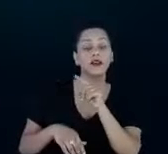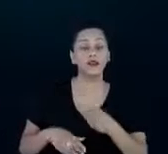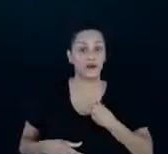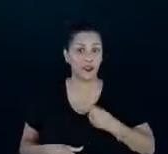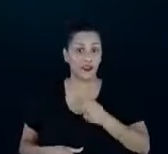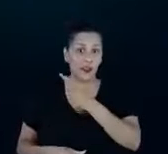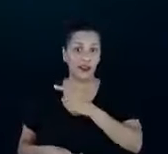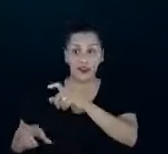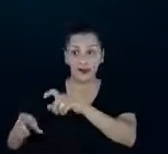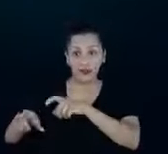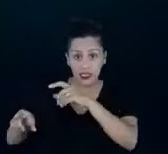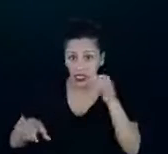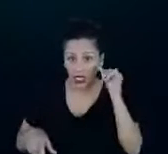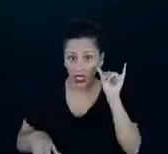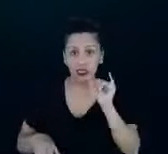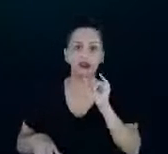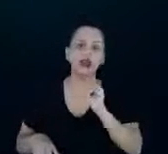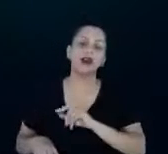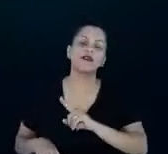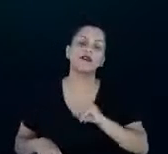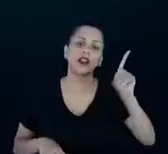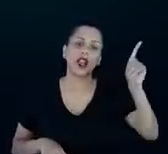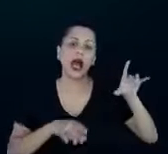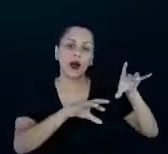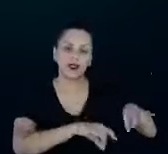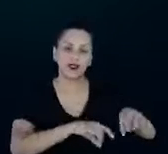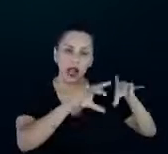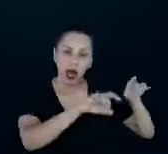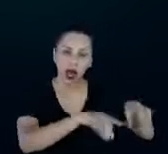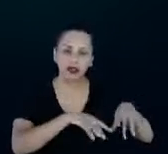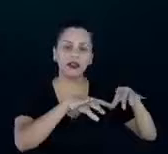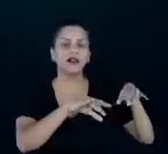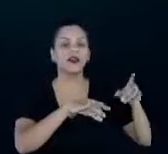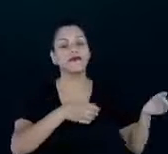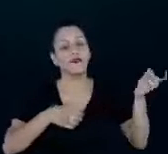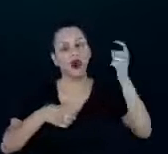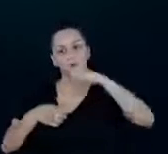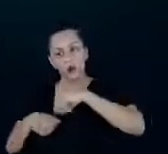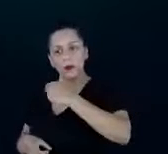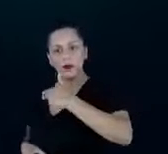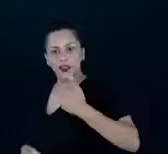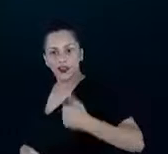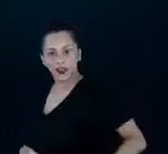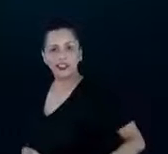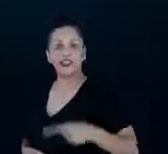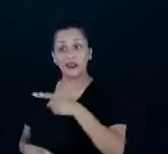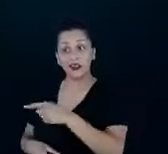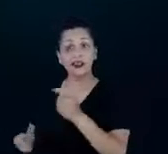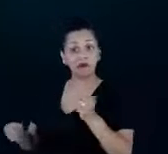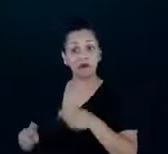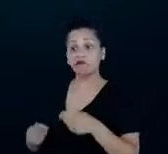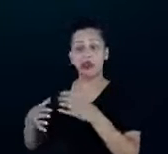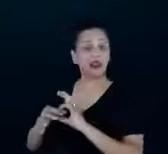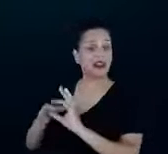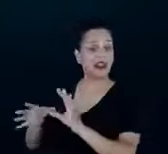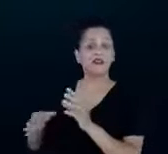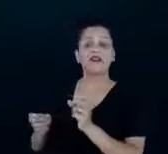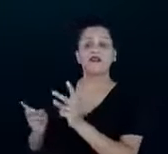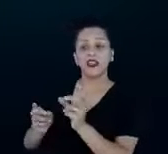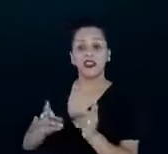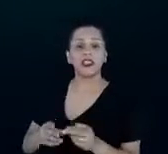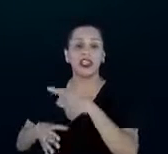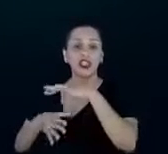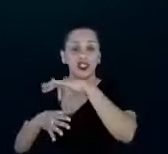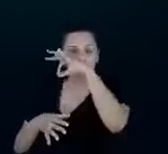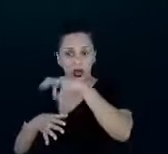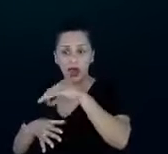vo voltou para a China porque o comércio eletrônico permitiu que ela passasse a vender chá não só mais localmente mas